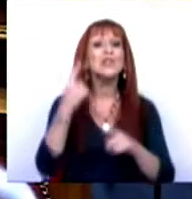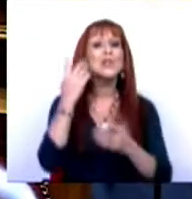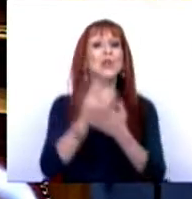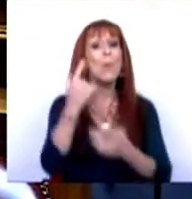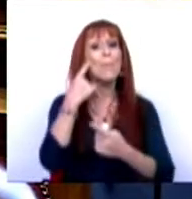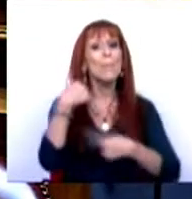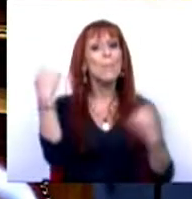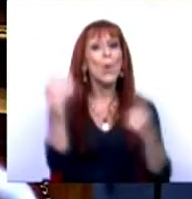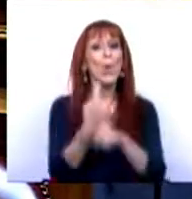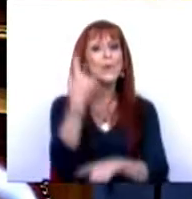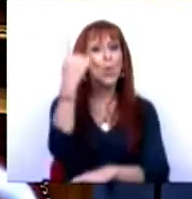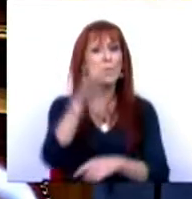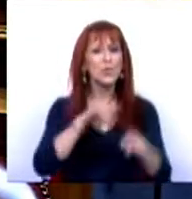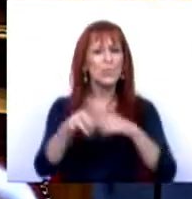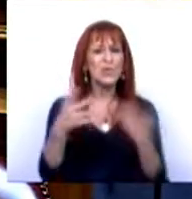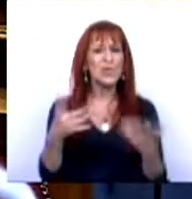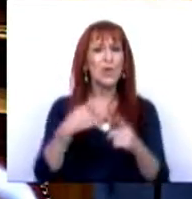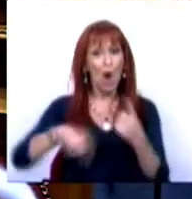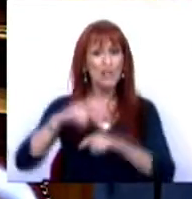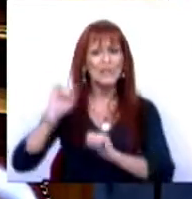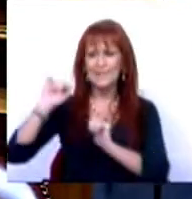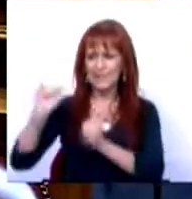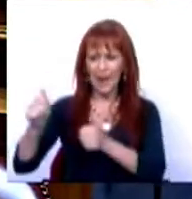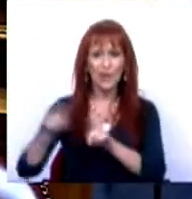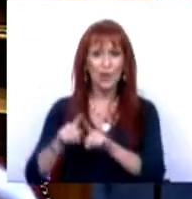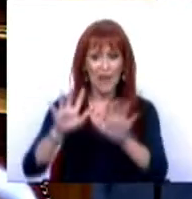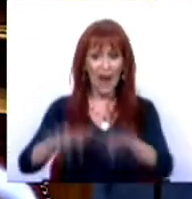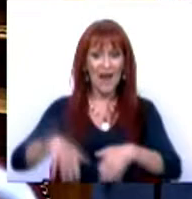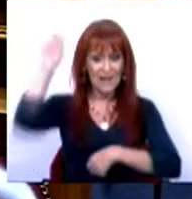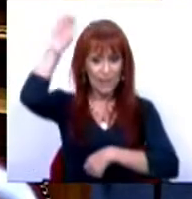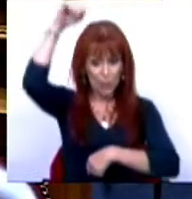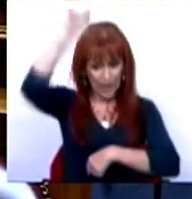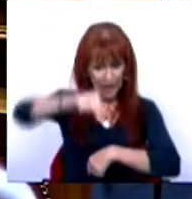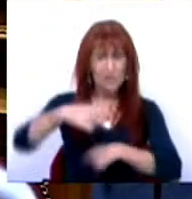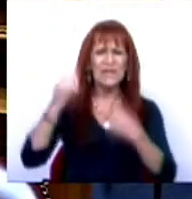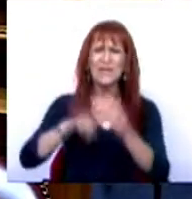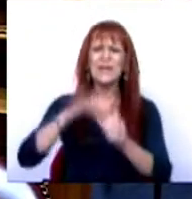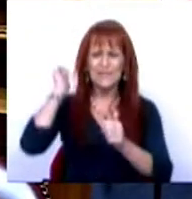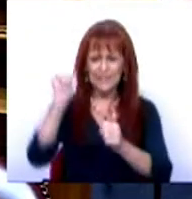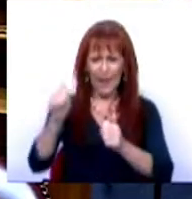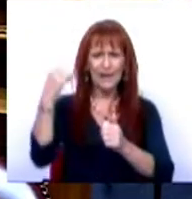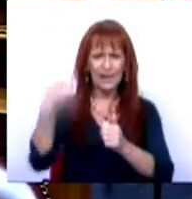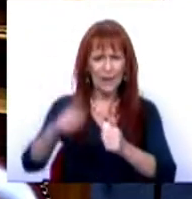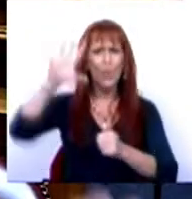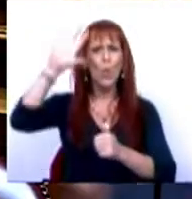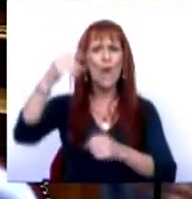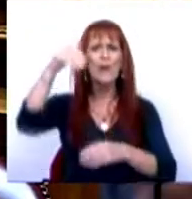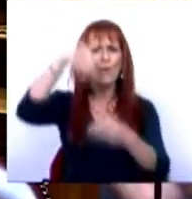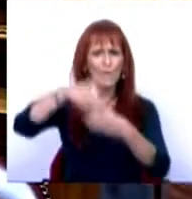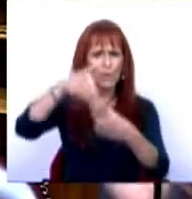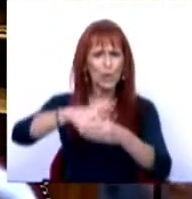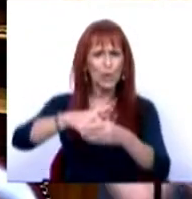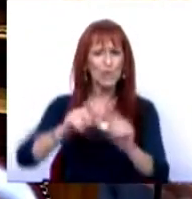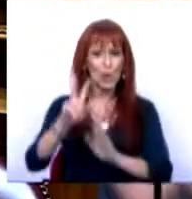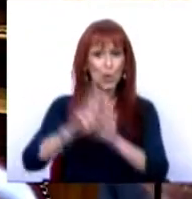coisa, Sr. Deputado, é que estávamos certos e esta Assembleia da República esteve certa quando votou